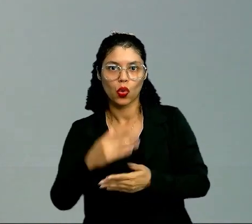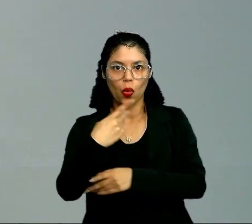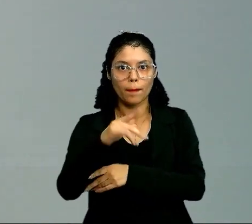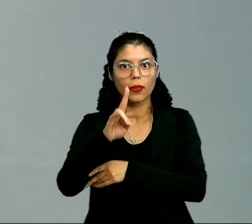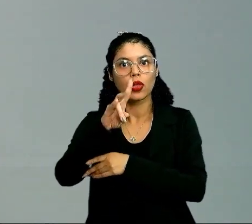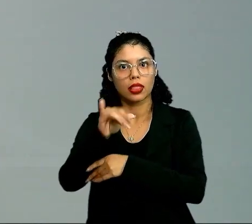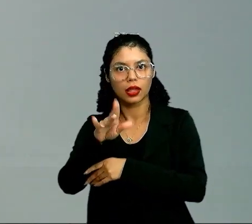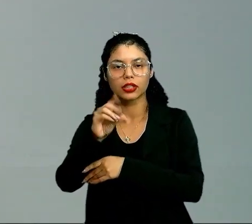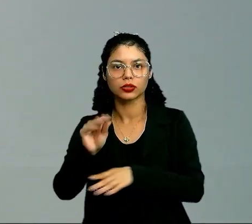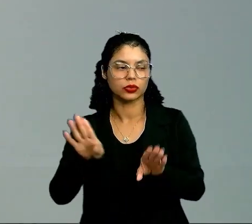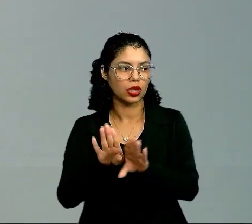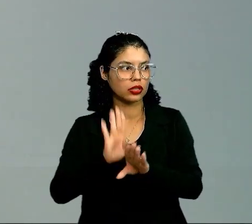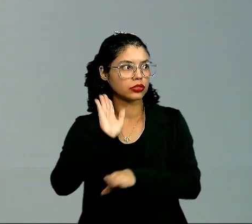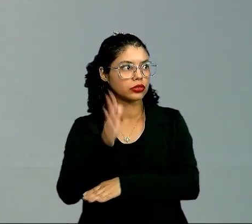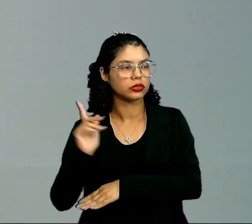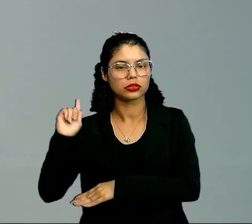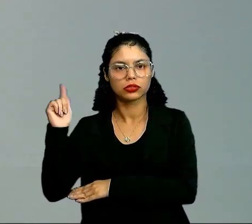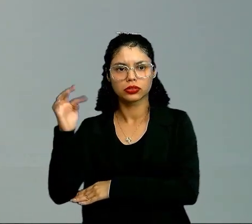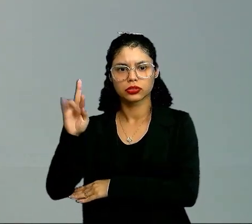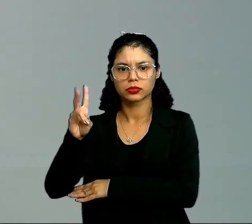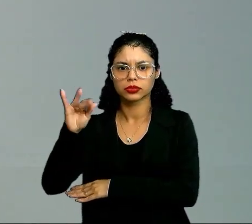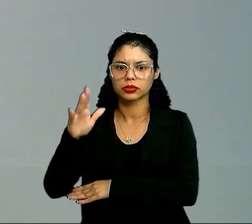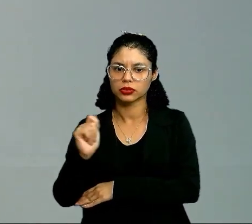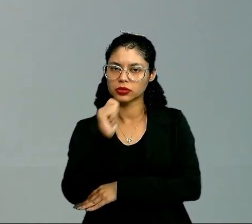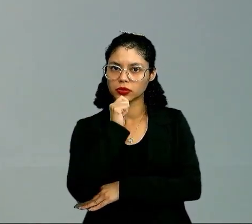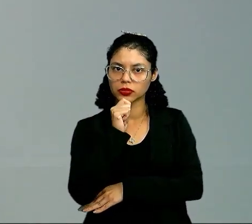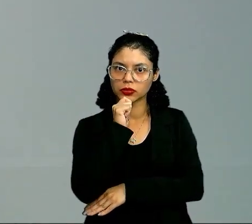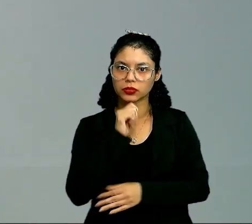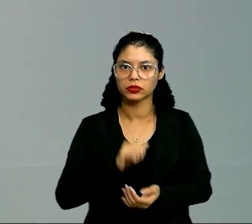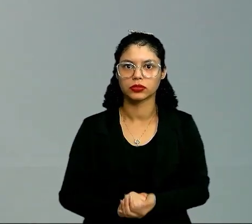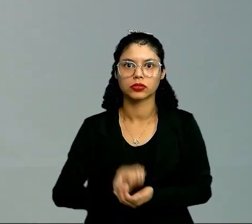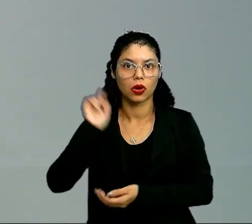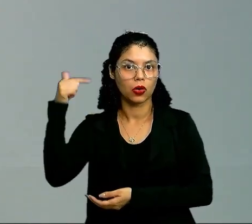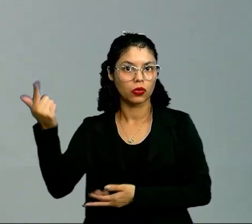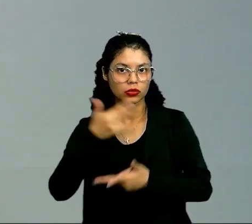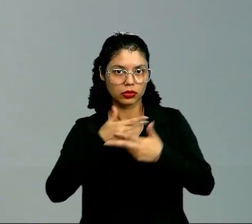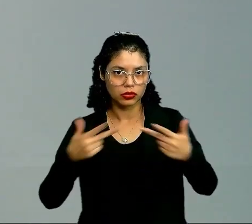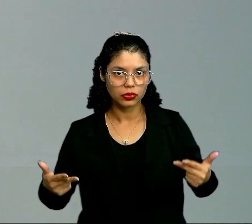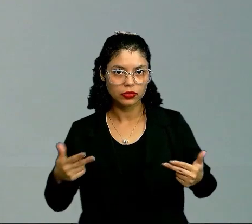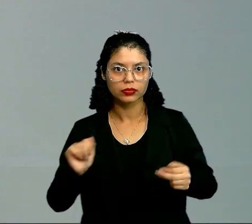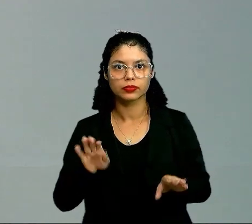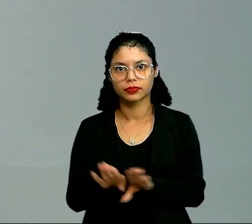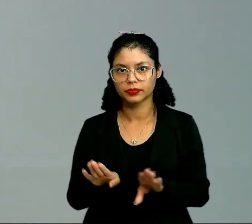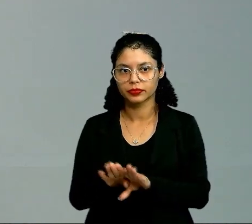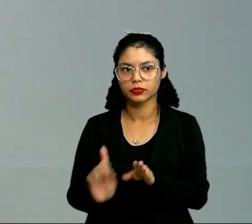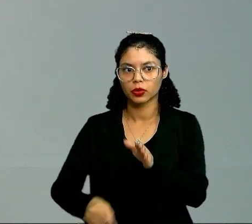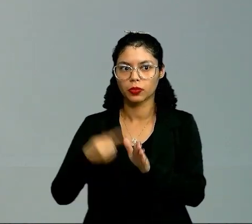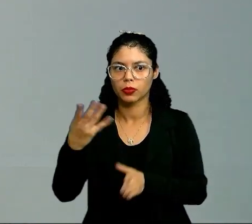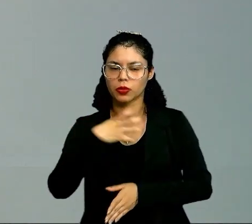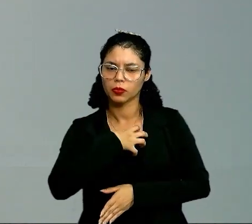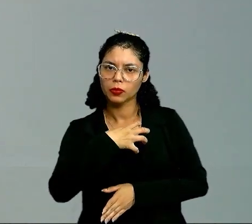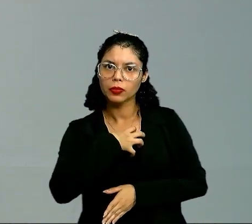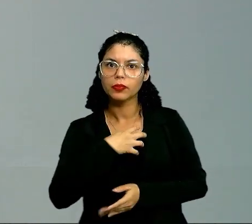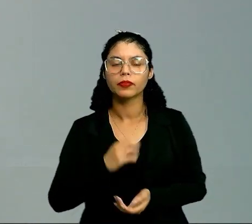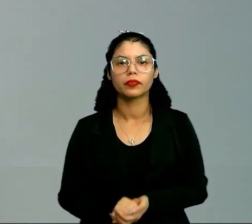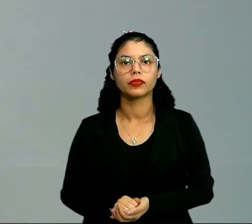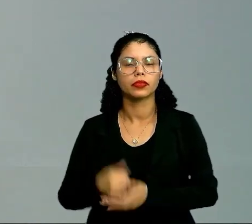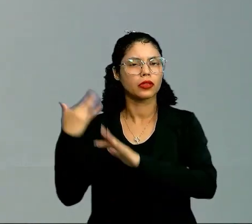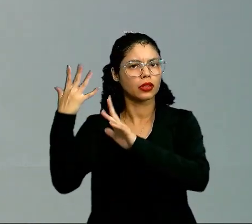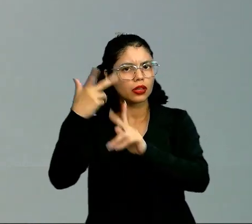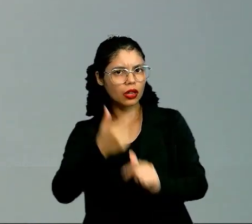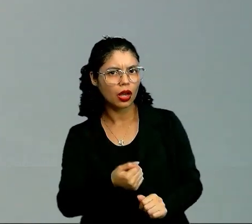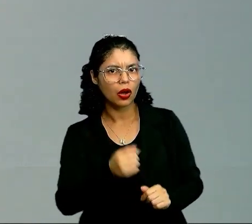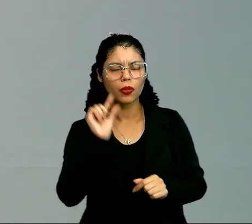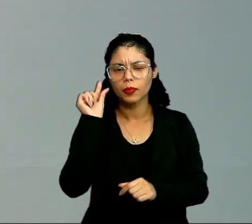poliedros. Já na geometria espacial, ela vai trabalhar outras coisas. Então, no primeiro momento, a gente vai relembrar um